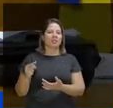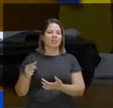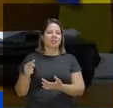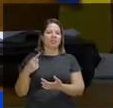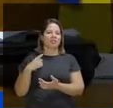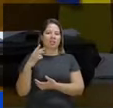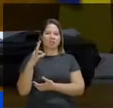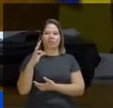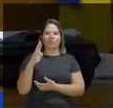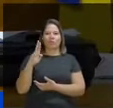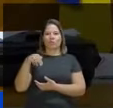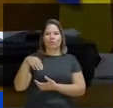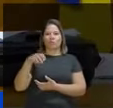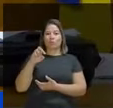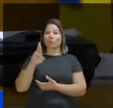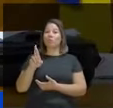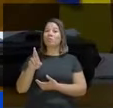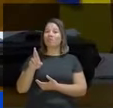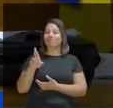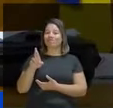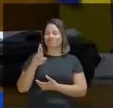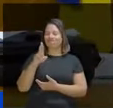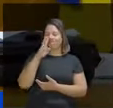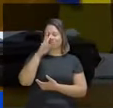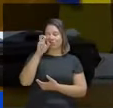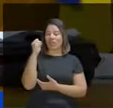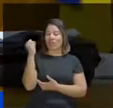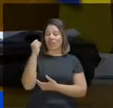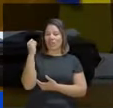maligno, que graças a Deus foi